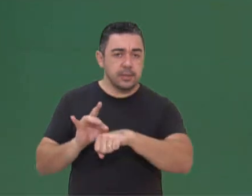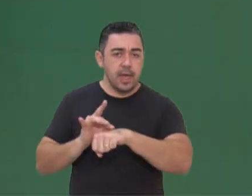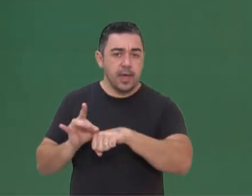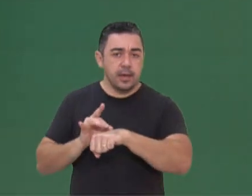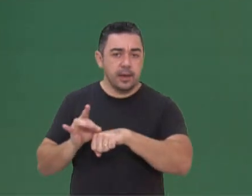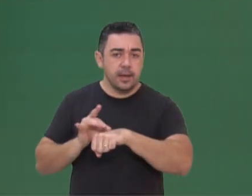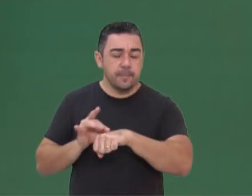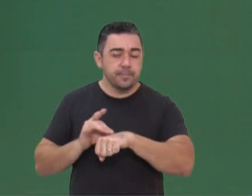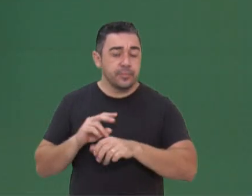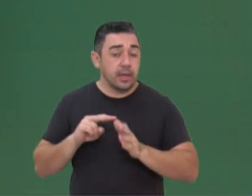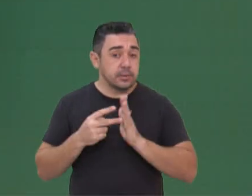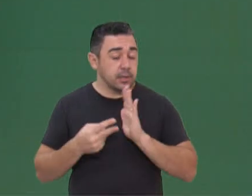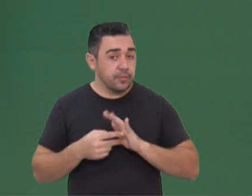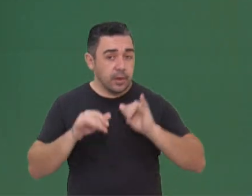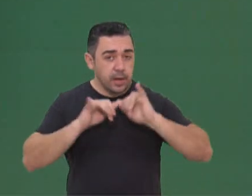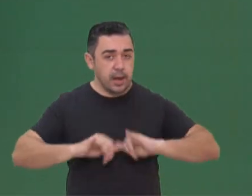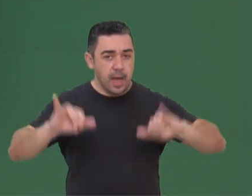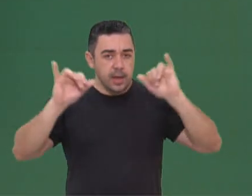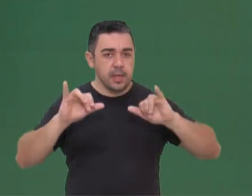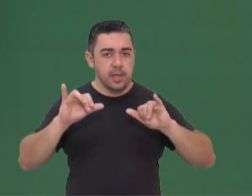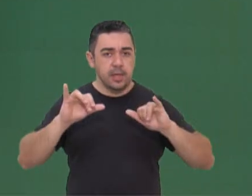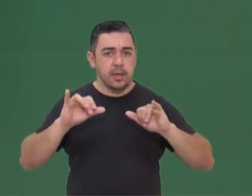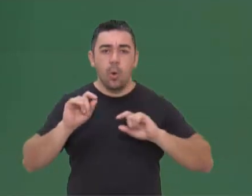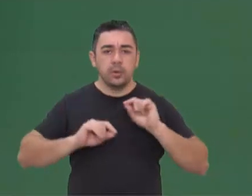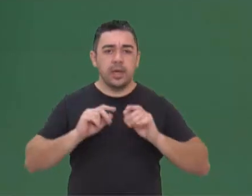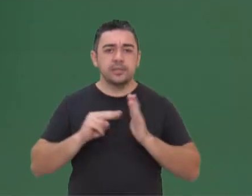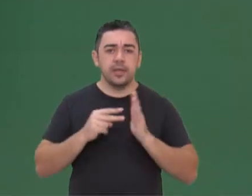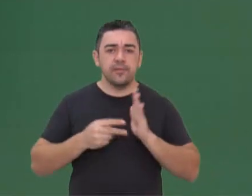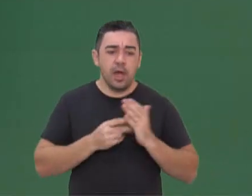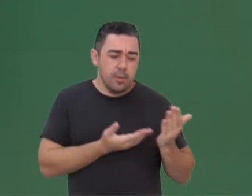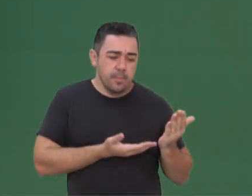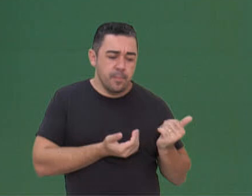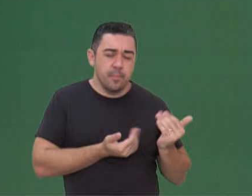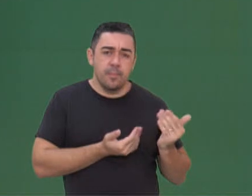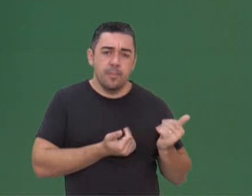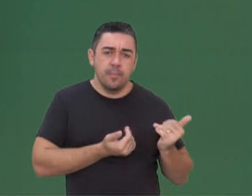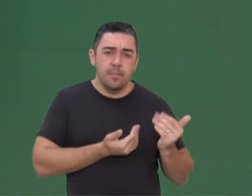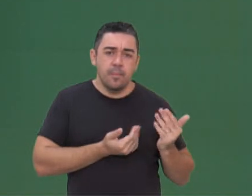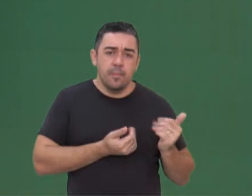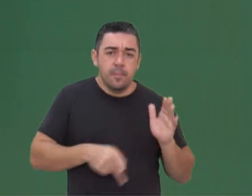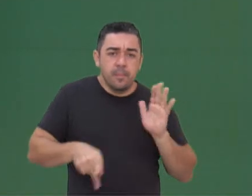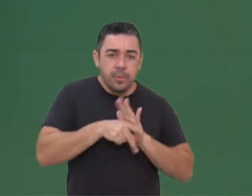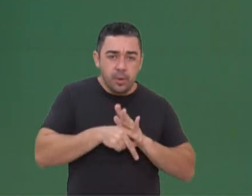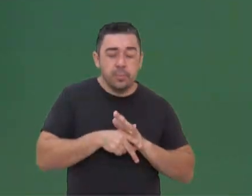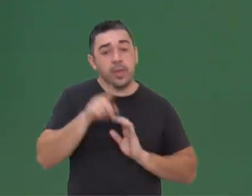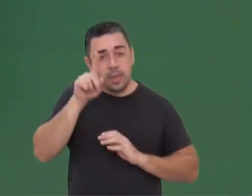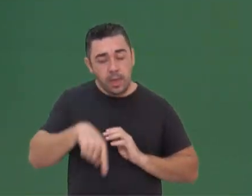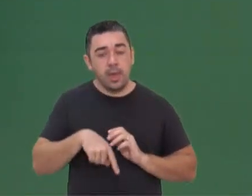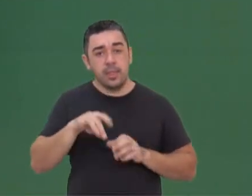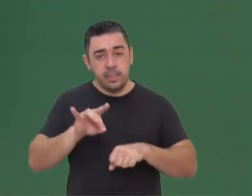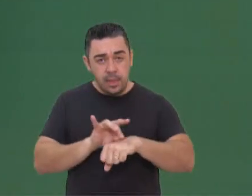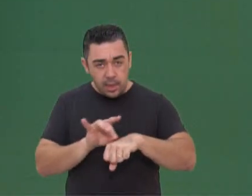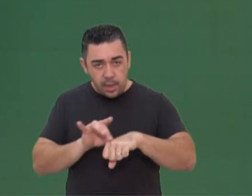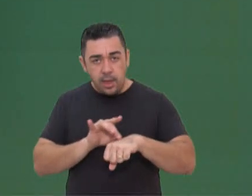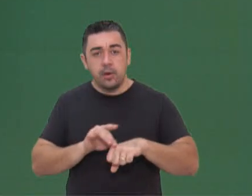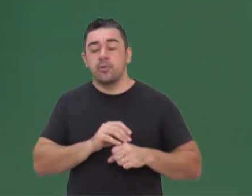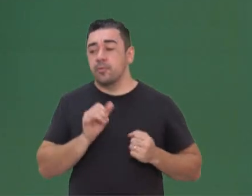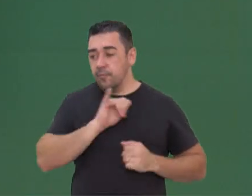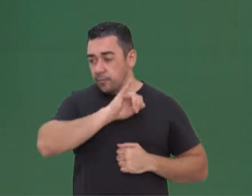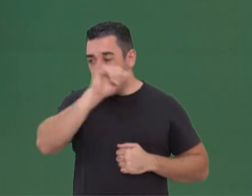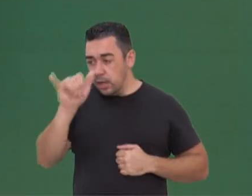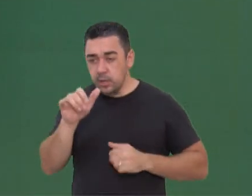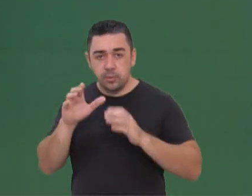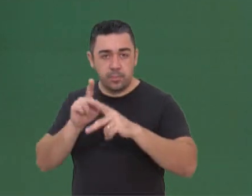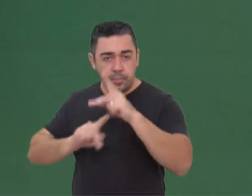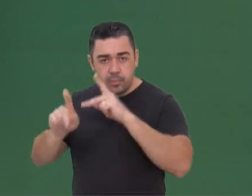da Alvorada se colocava como um órgão oficial dessa mocidade negra. É um jornal feito por negros, falando para